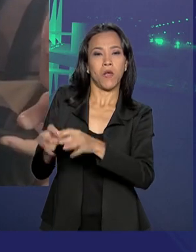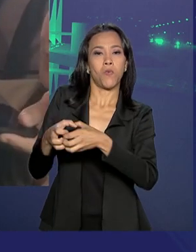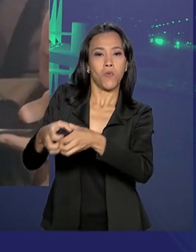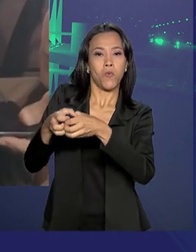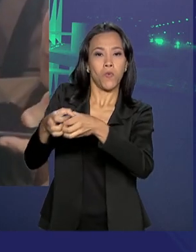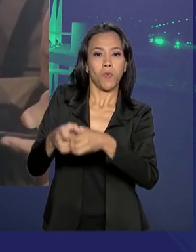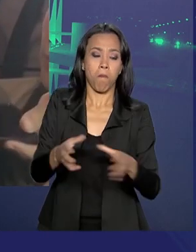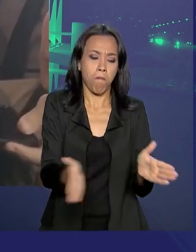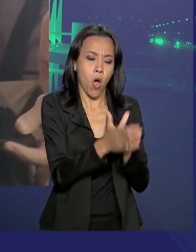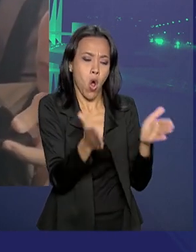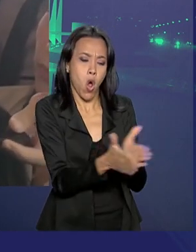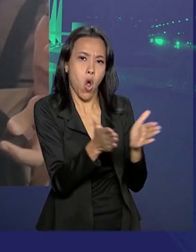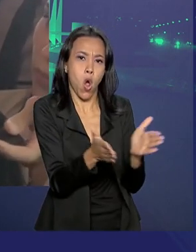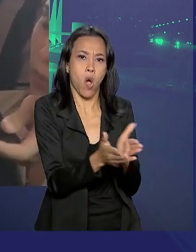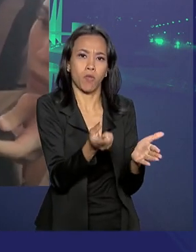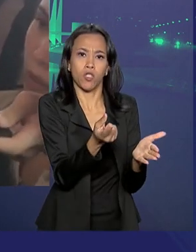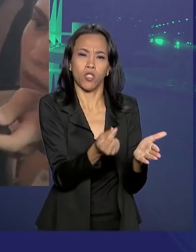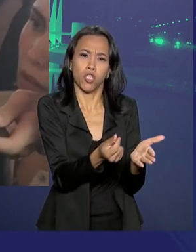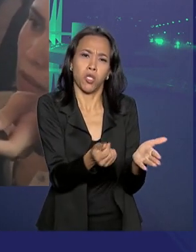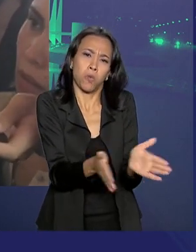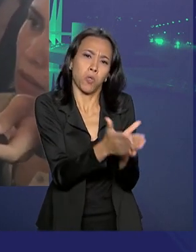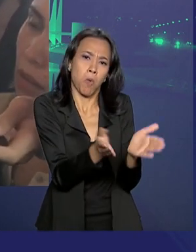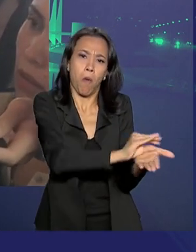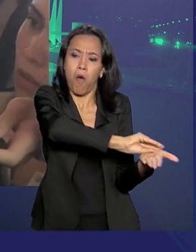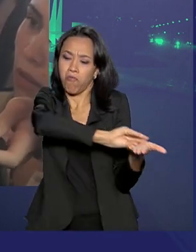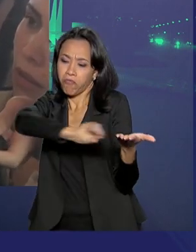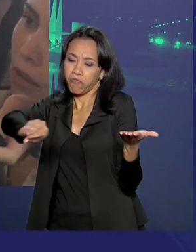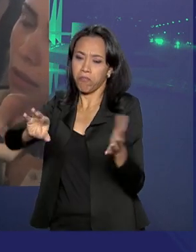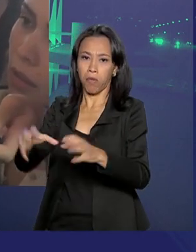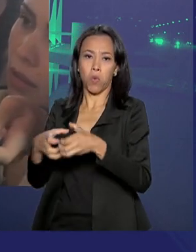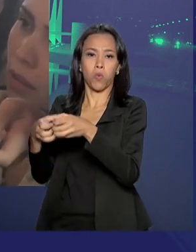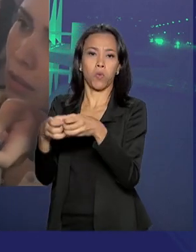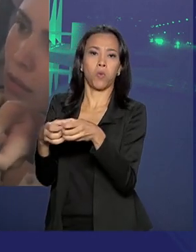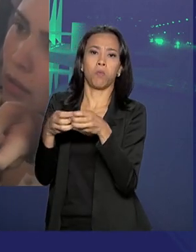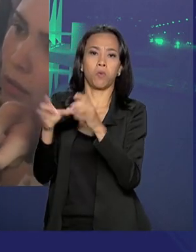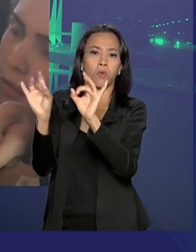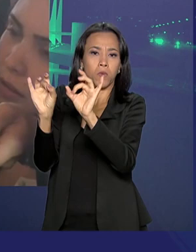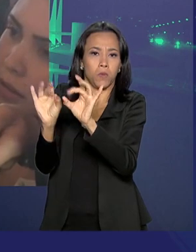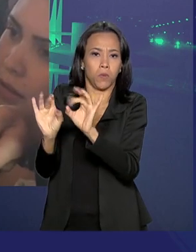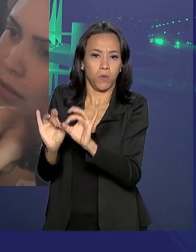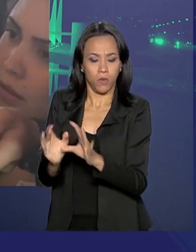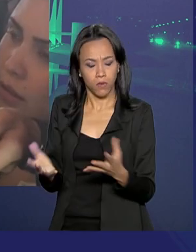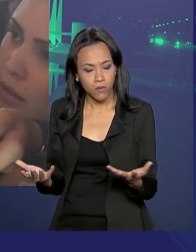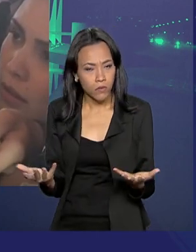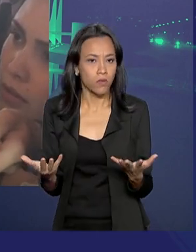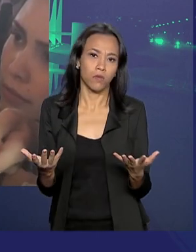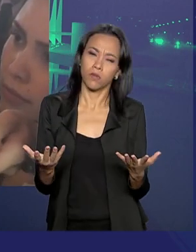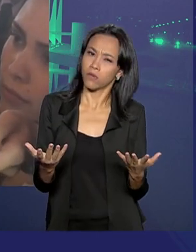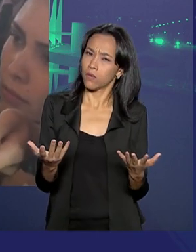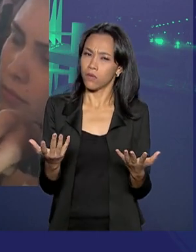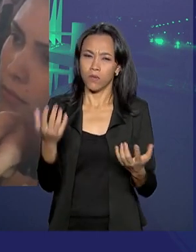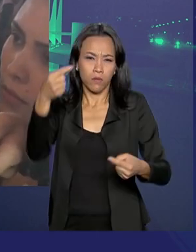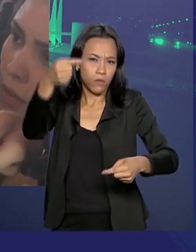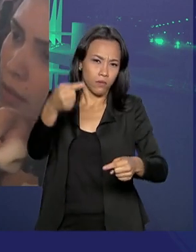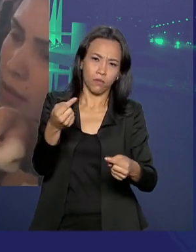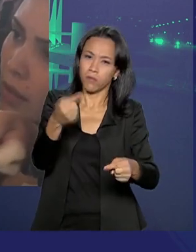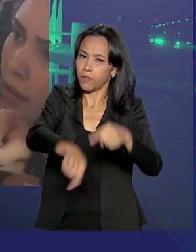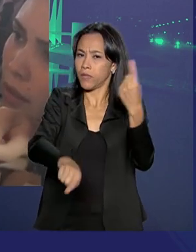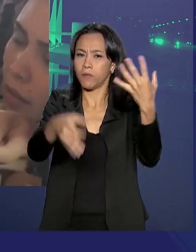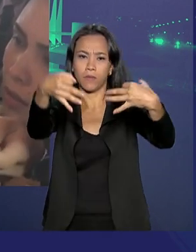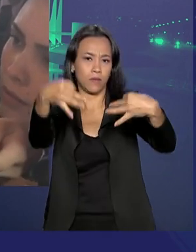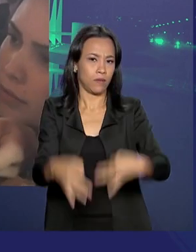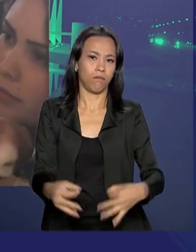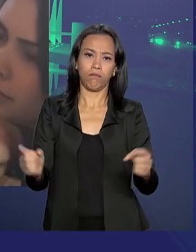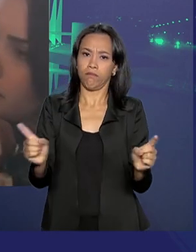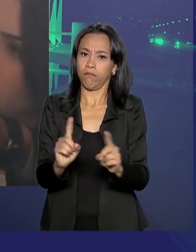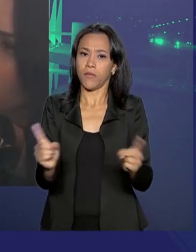pra favorecidos então num sistema ou gostamos sem saber sistema